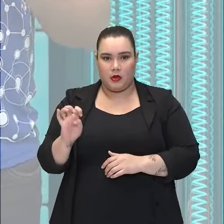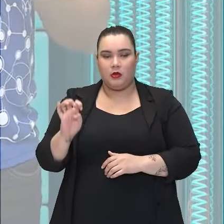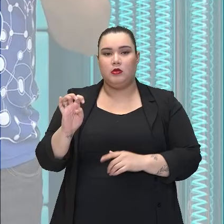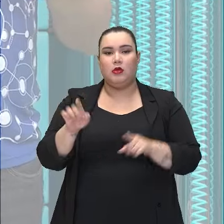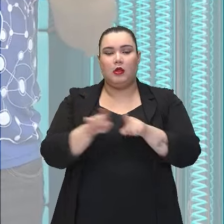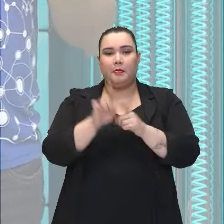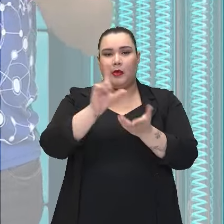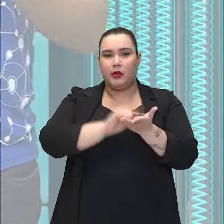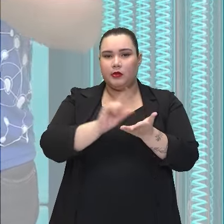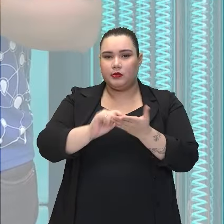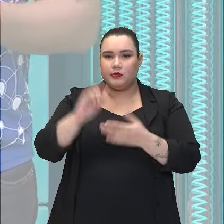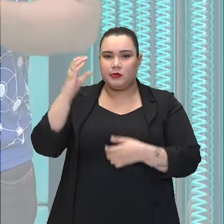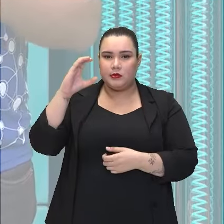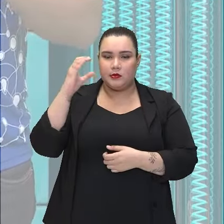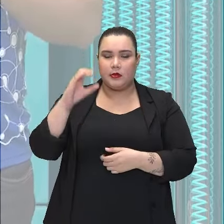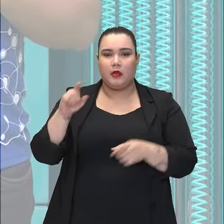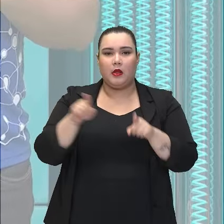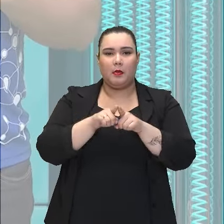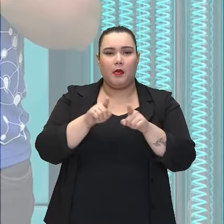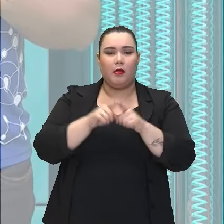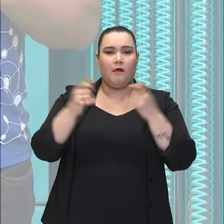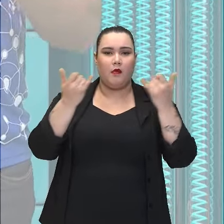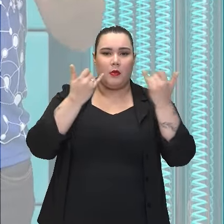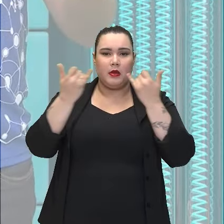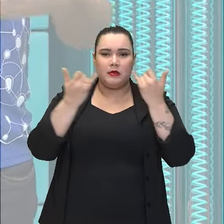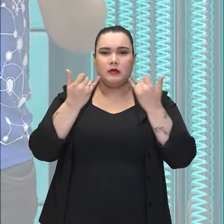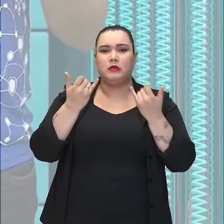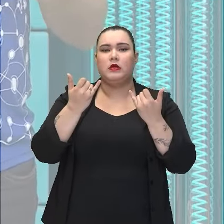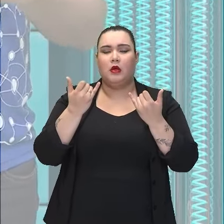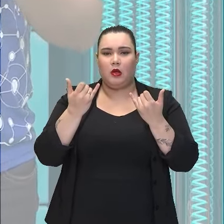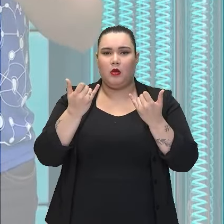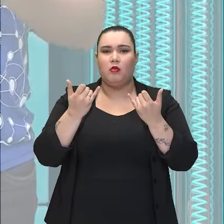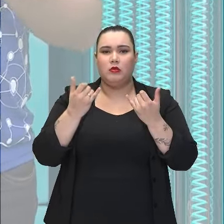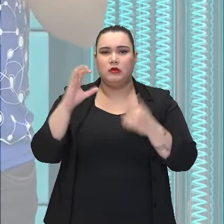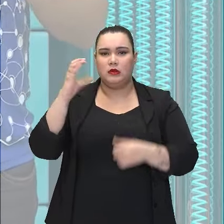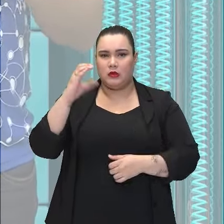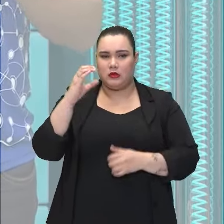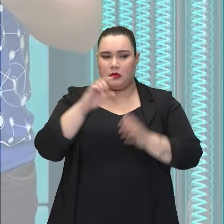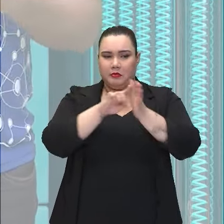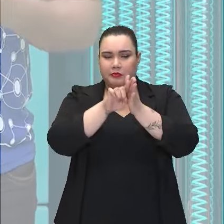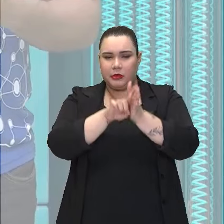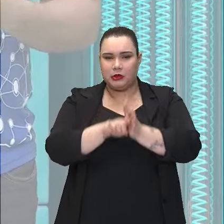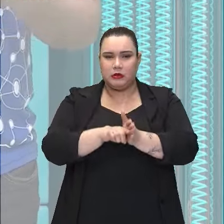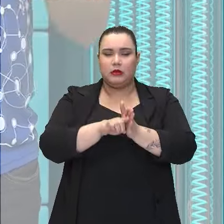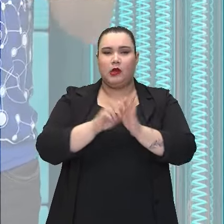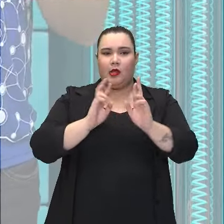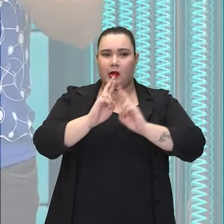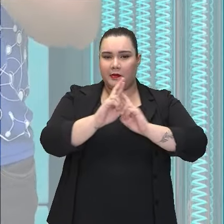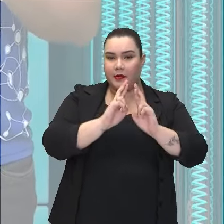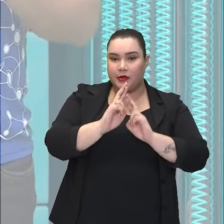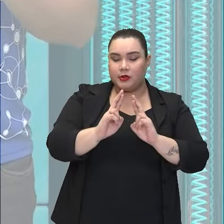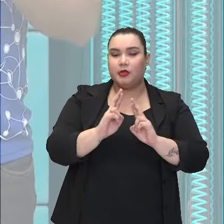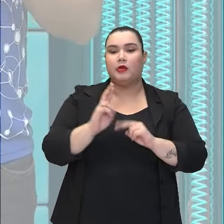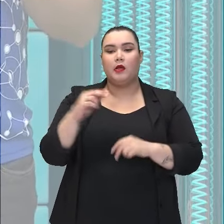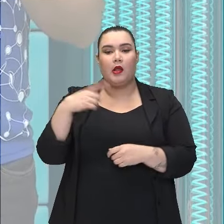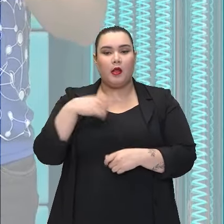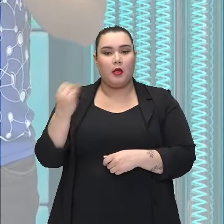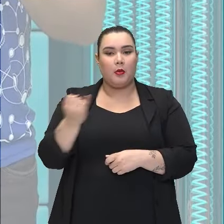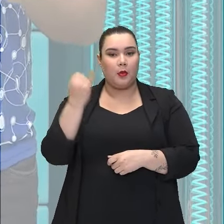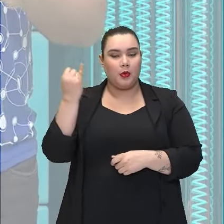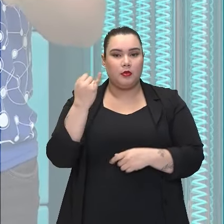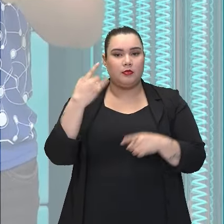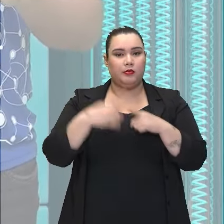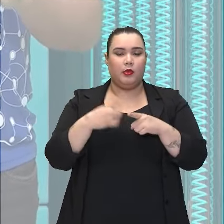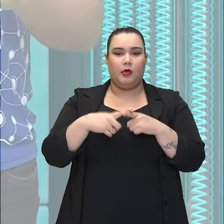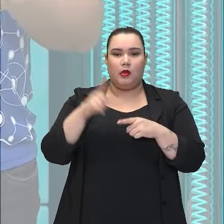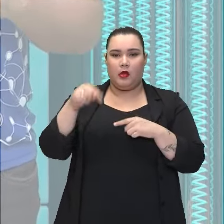artigos científicos, reportagens científicas, né, que tem esse cunho mais de divulgar conhecimento, eles são importantes porque é